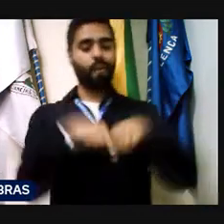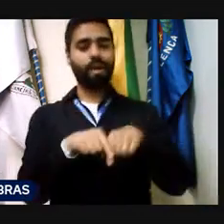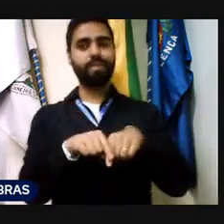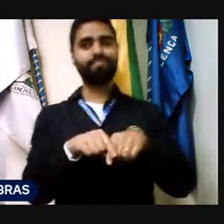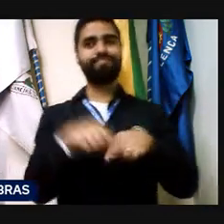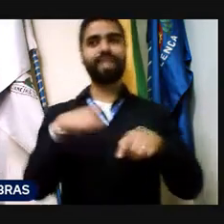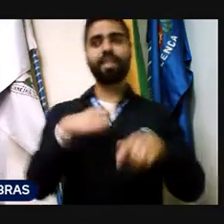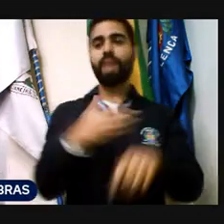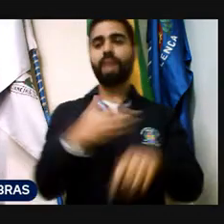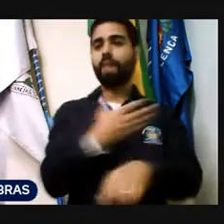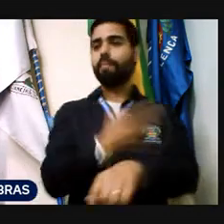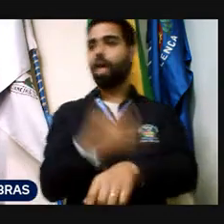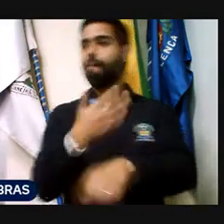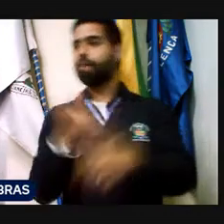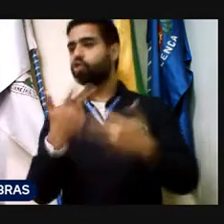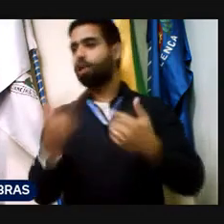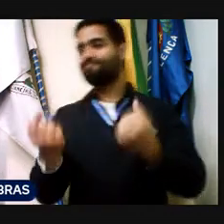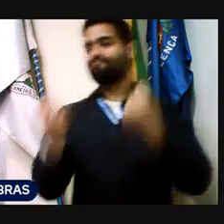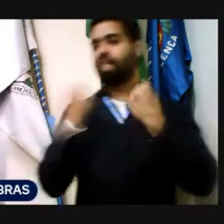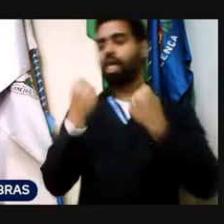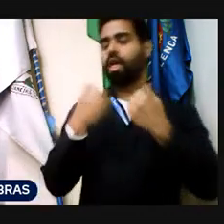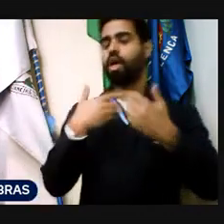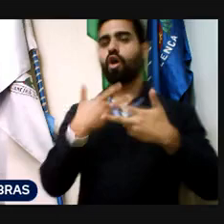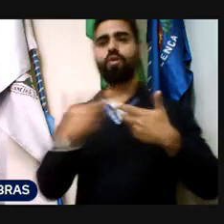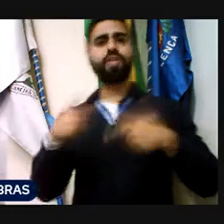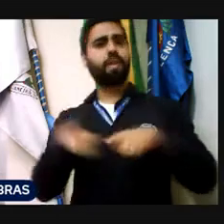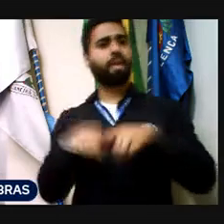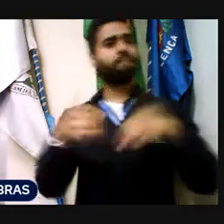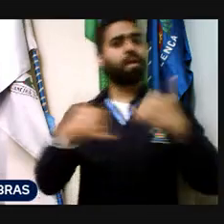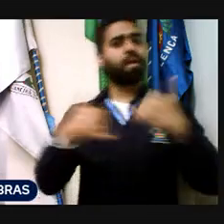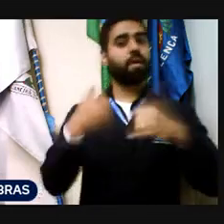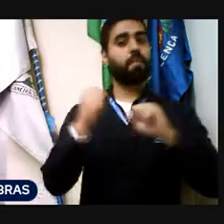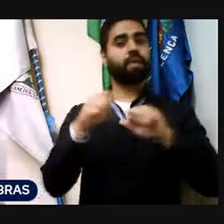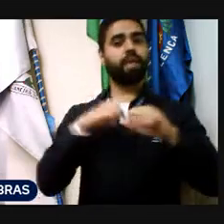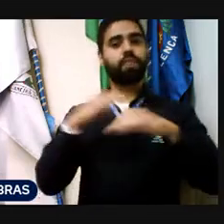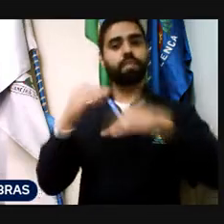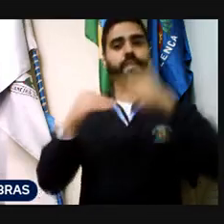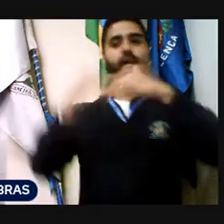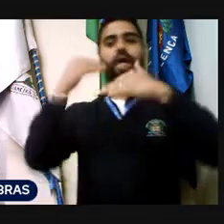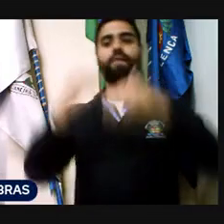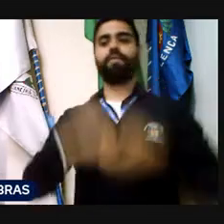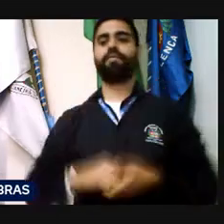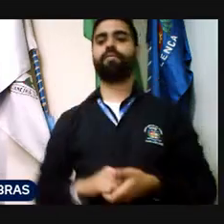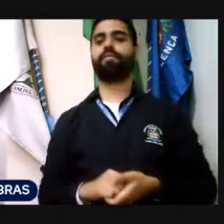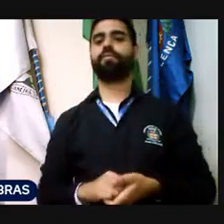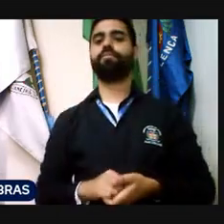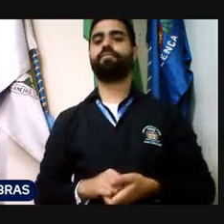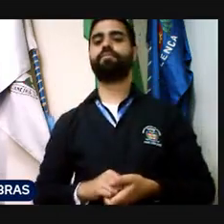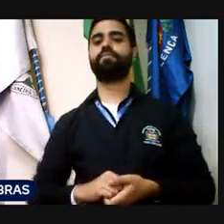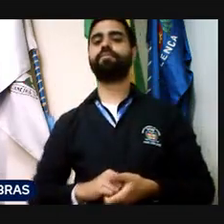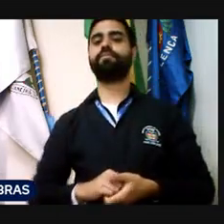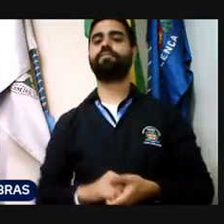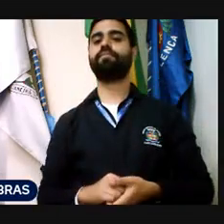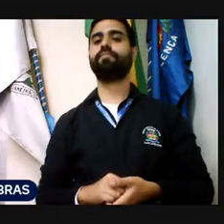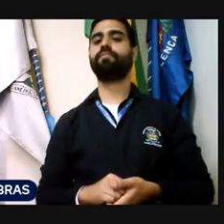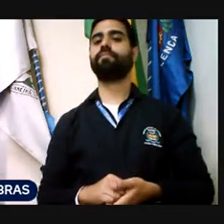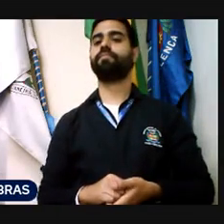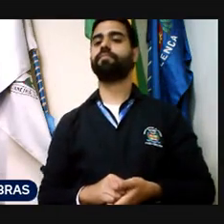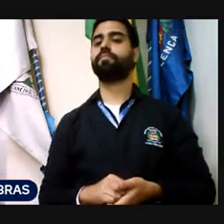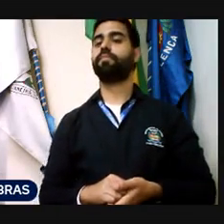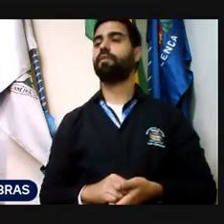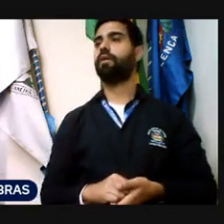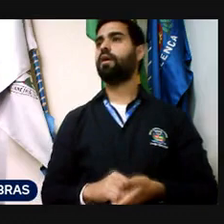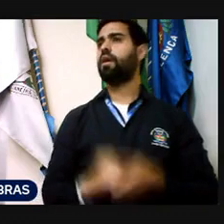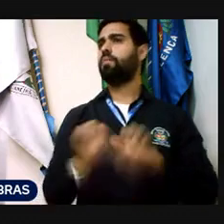traz a prática de atividade física, esporte e do lazer conjugados com o desenvolvimento das crianças, dos adolescentes e dos jovens, no intuito de ensinar